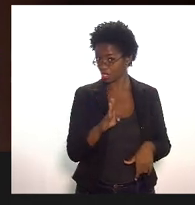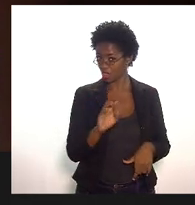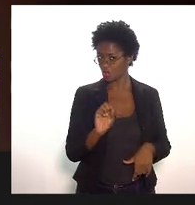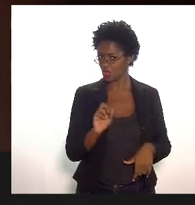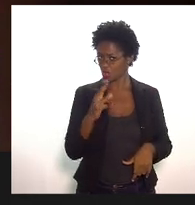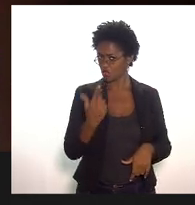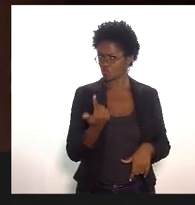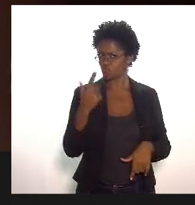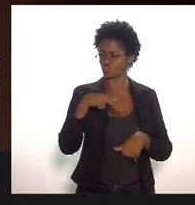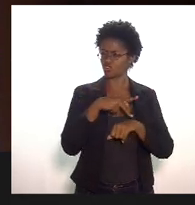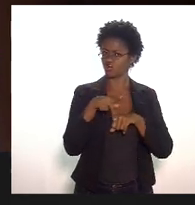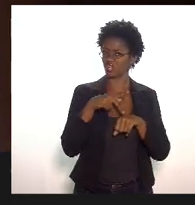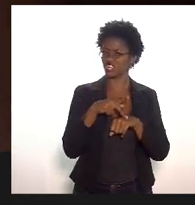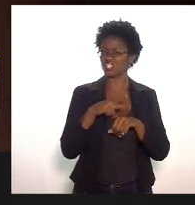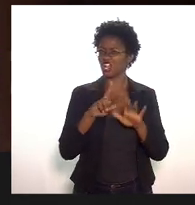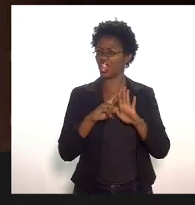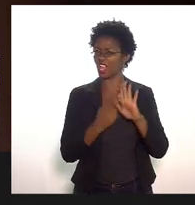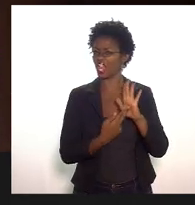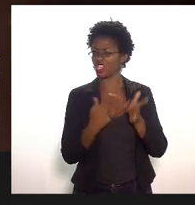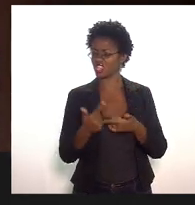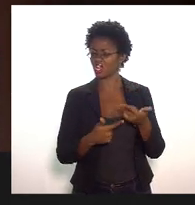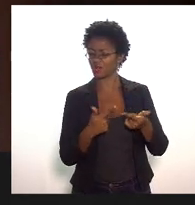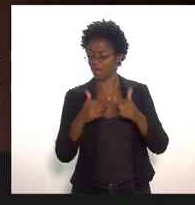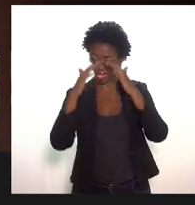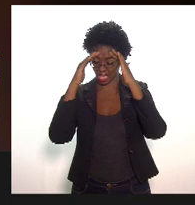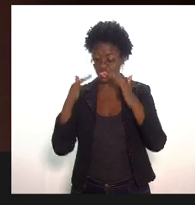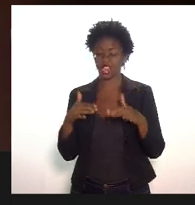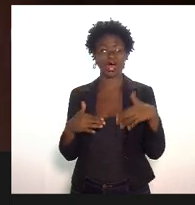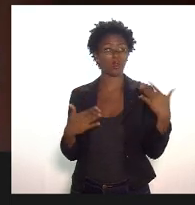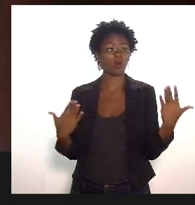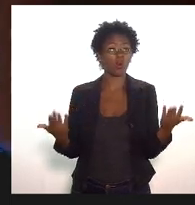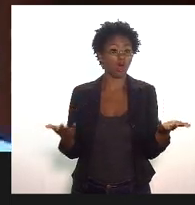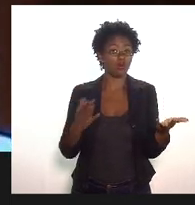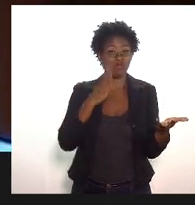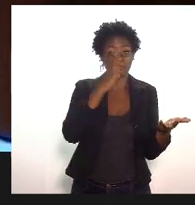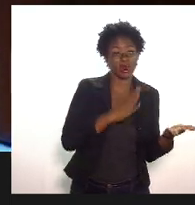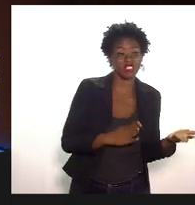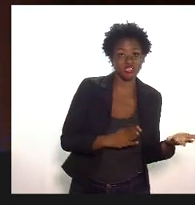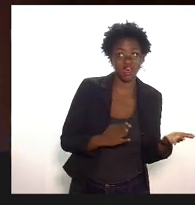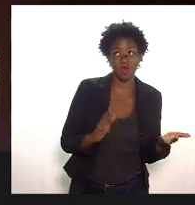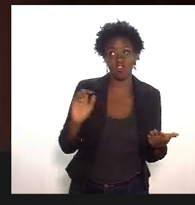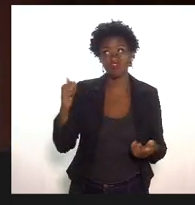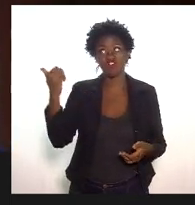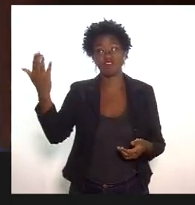sob que regras trabalhistas eles atuariam, enfim. Então, essa é uma outra questão que eu percebi que era preocupante.